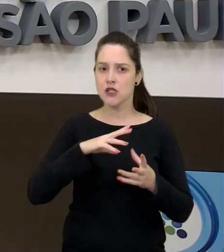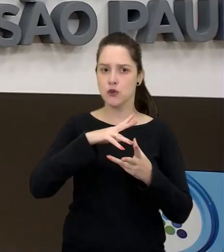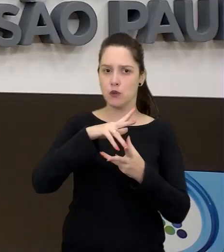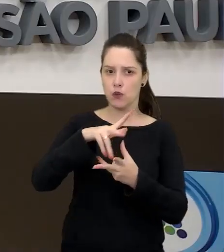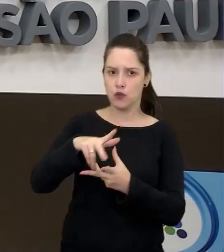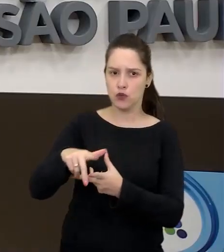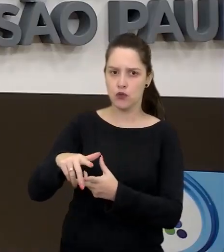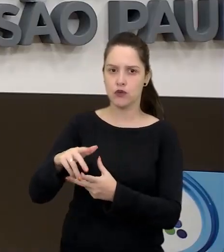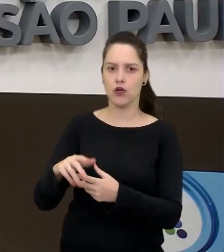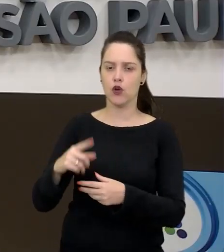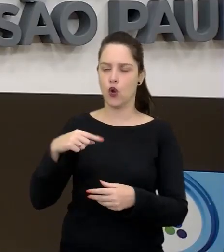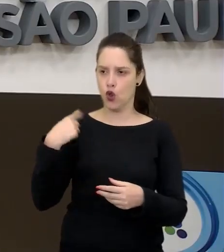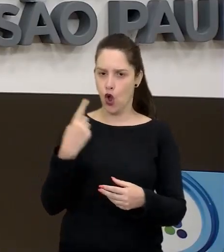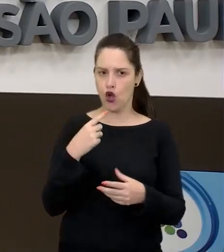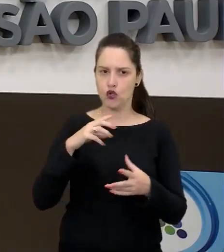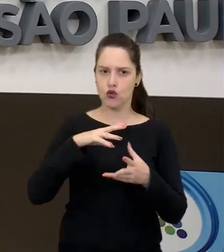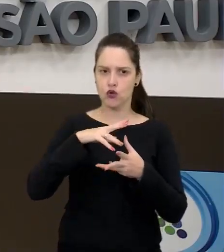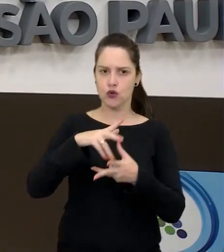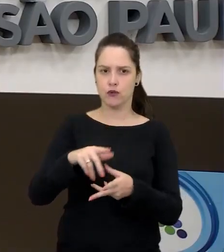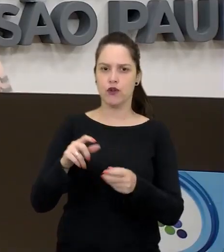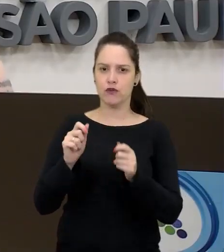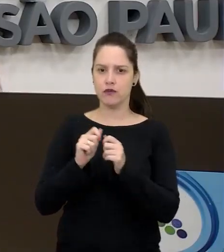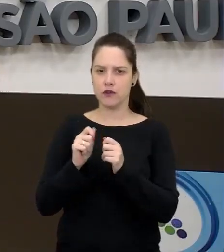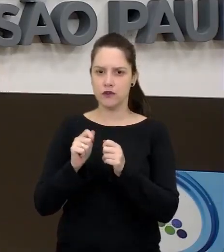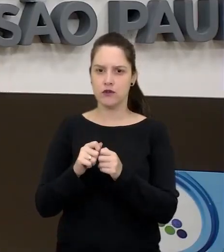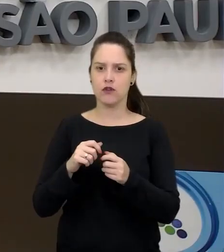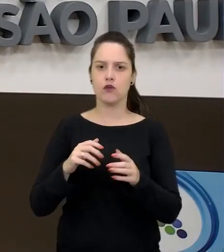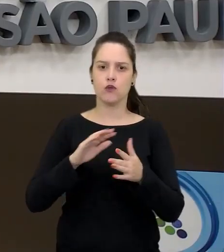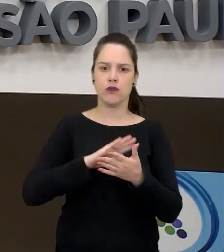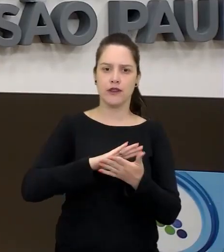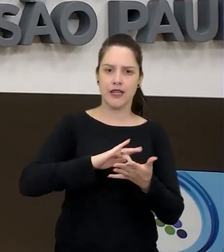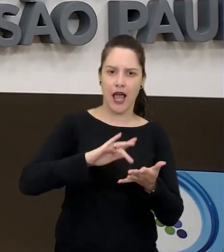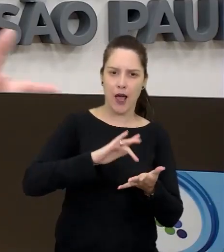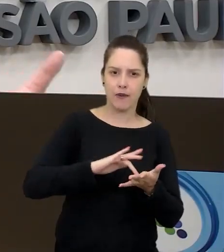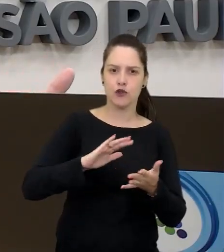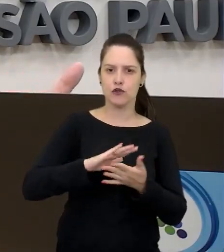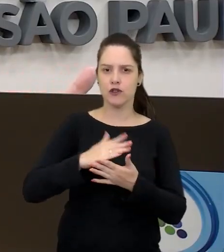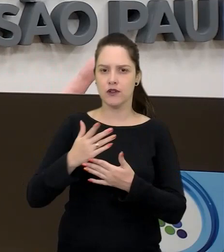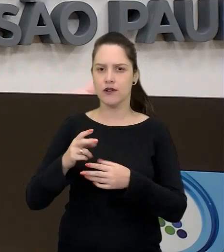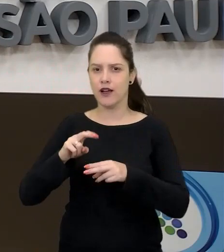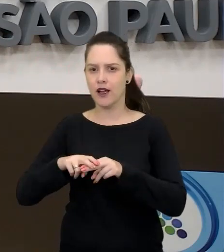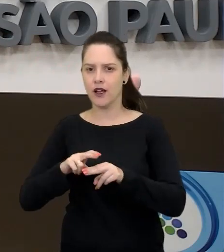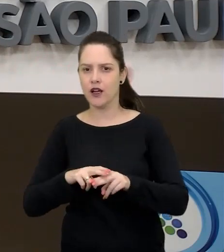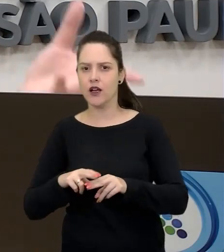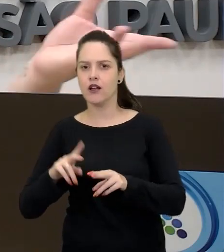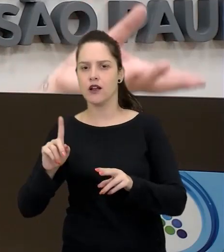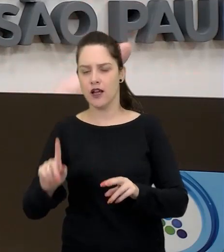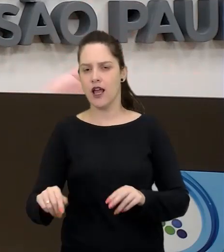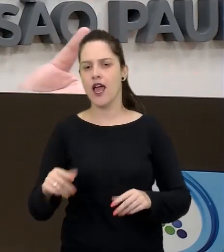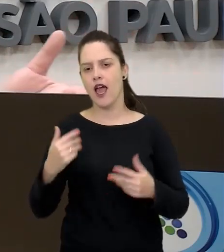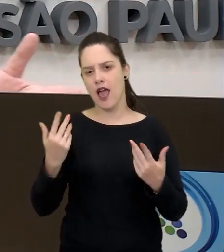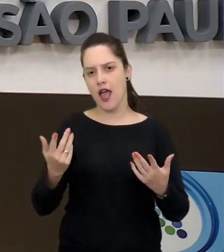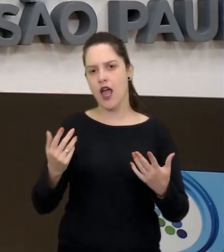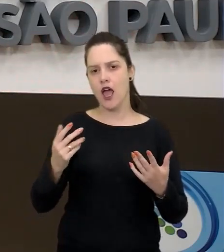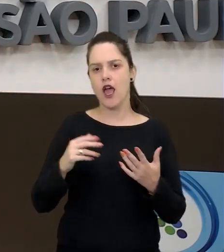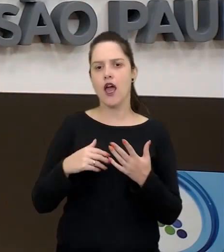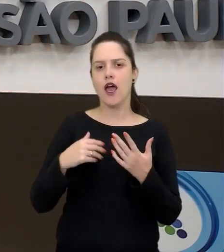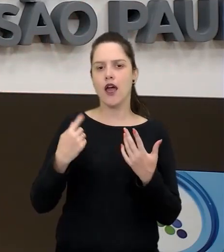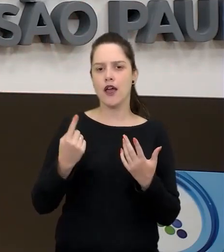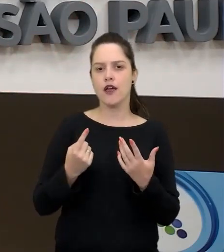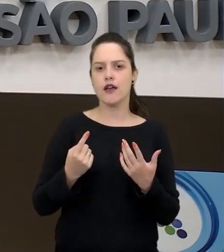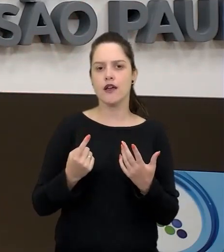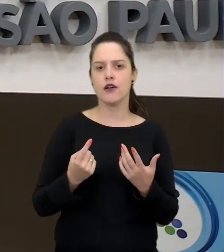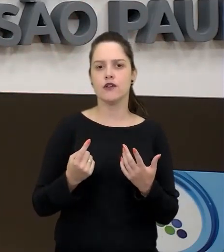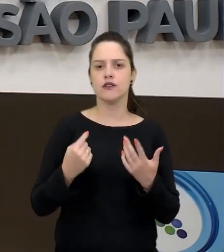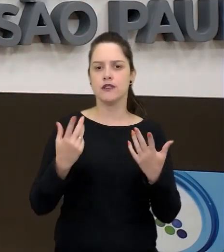que é o nosso mundo aqui, onde está esse tablet, onde está o Ed, a cadeira, etc., esse é um mundo físico que na Grécia Antiga se chamava